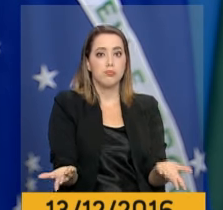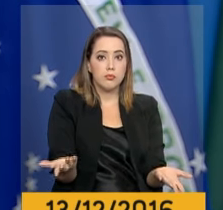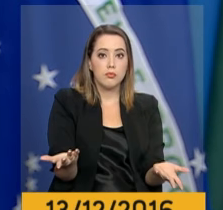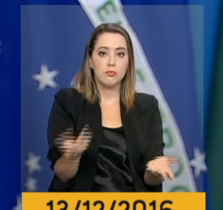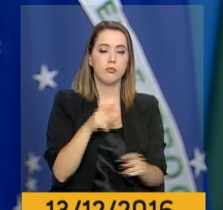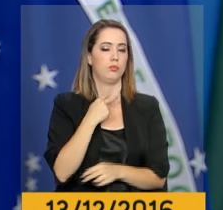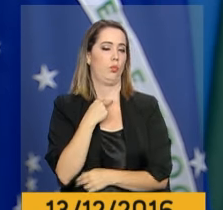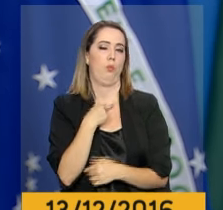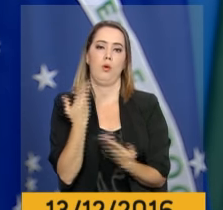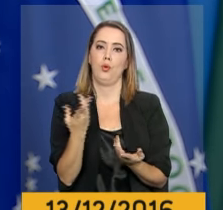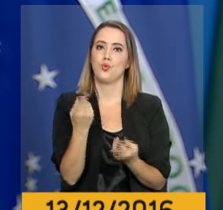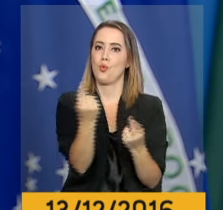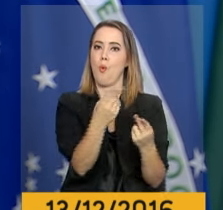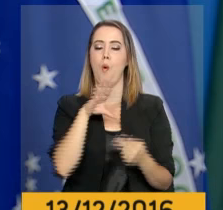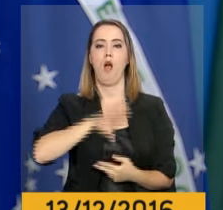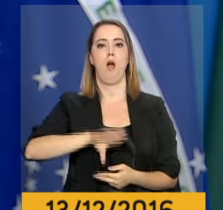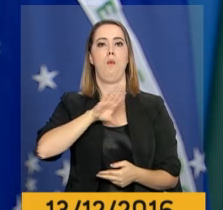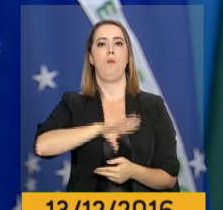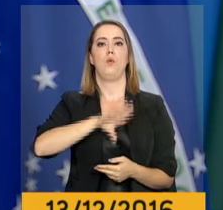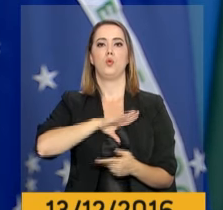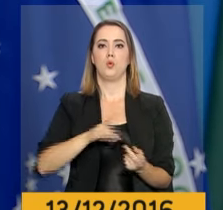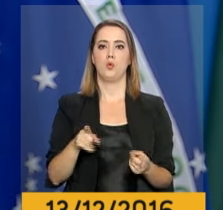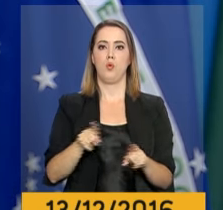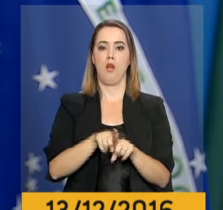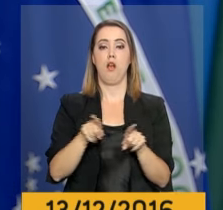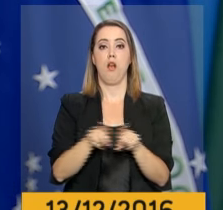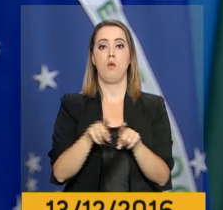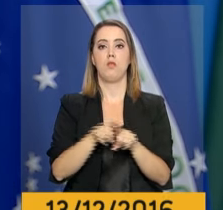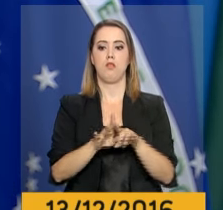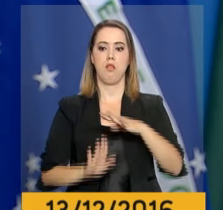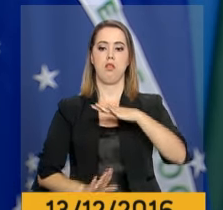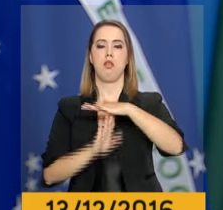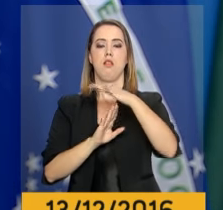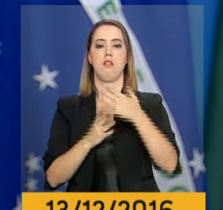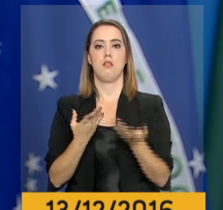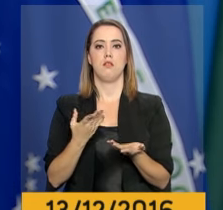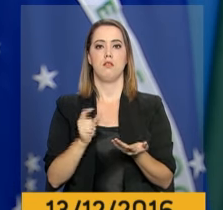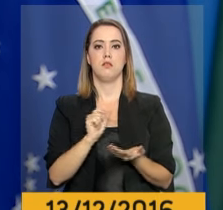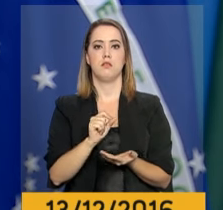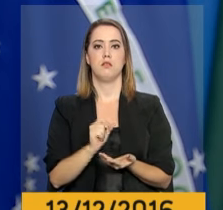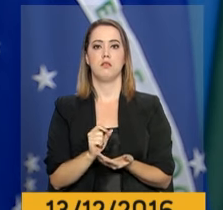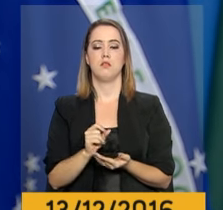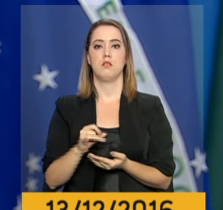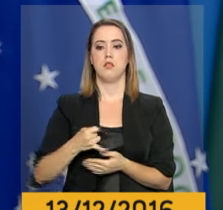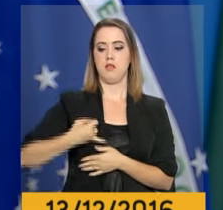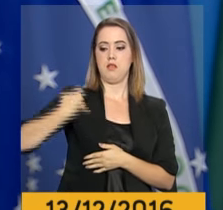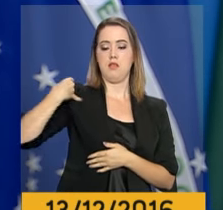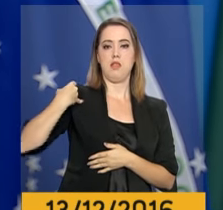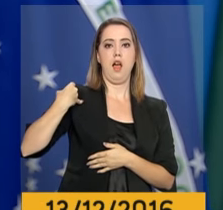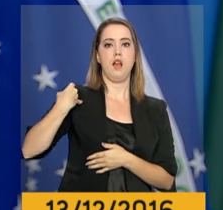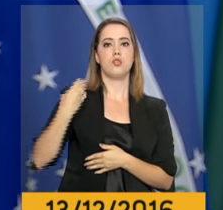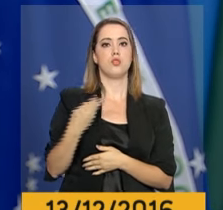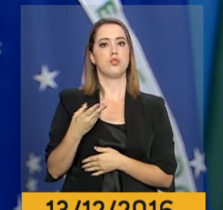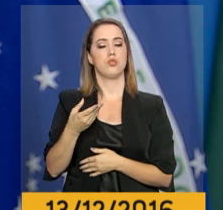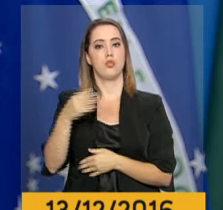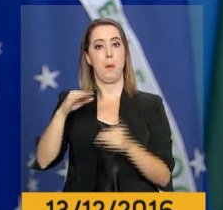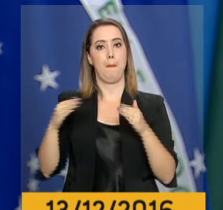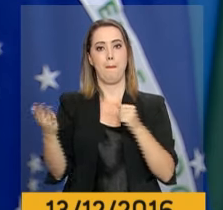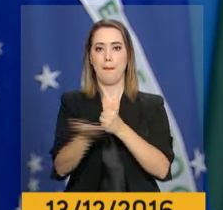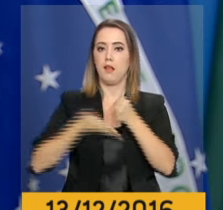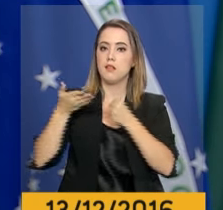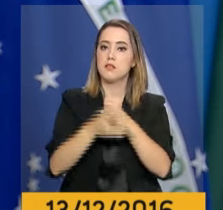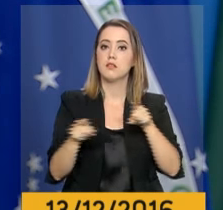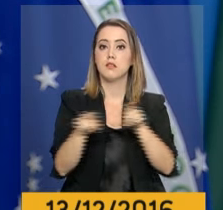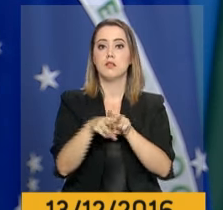fazer como Portugal, que sobre fixar uma idade mínima ainda reduziu 30% dos salários dos